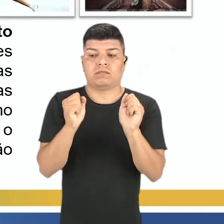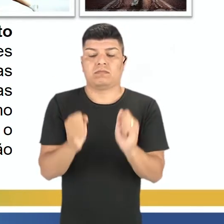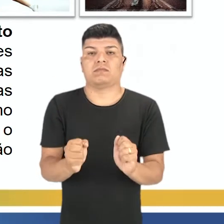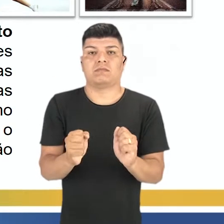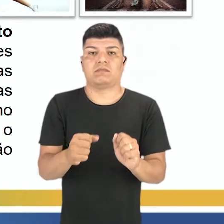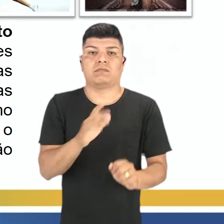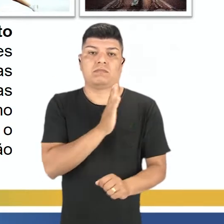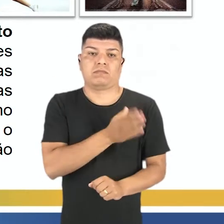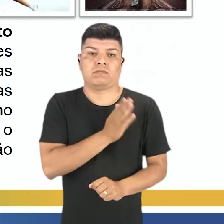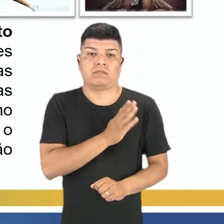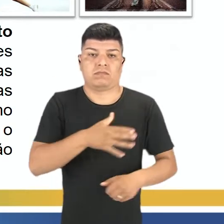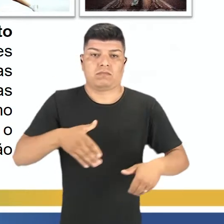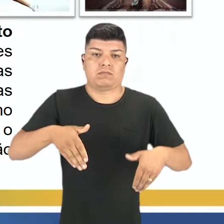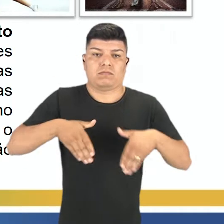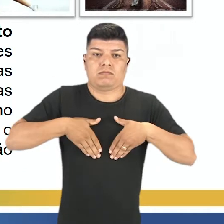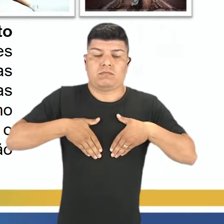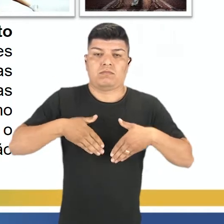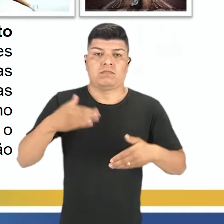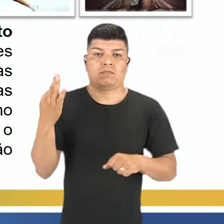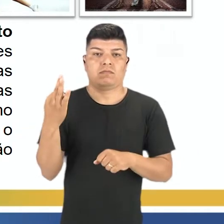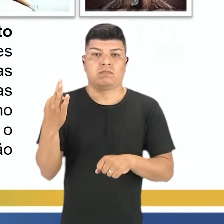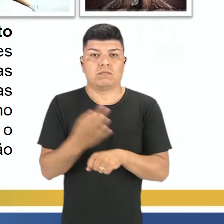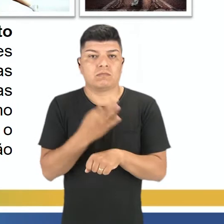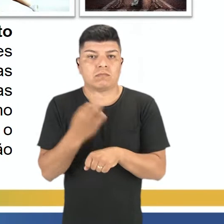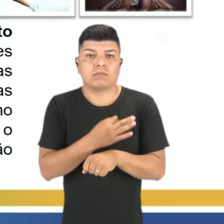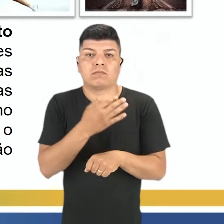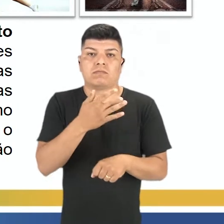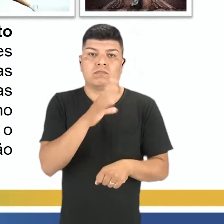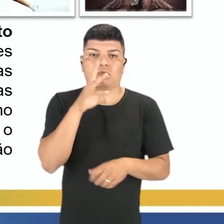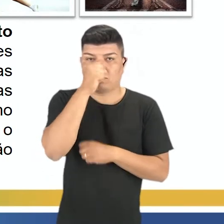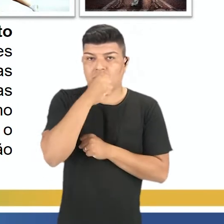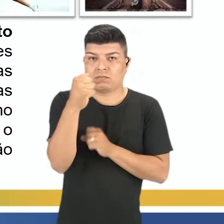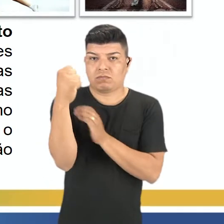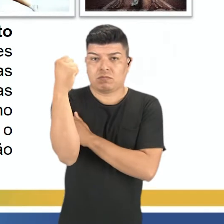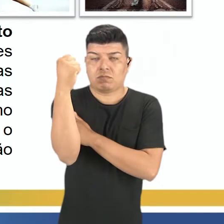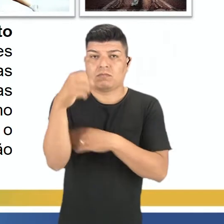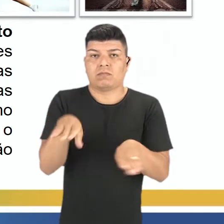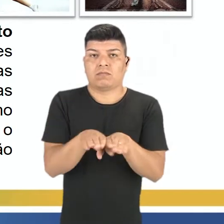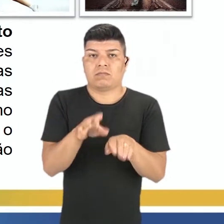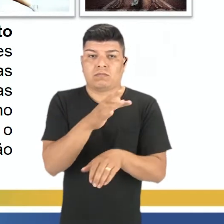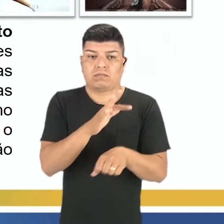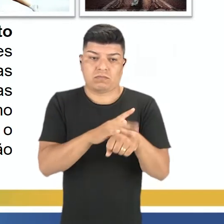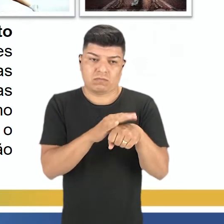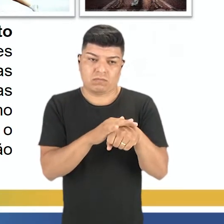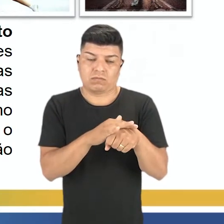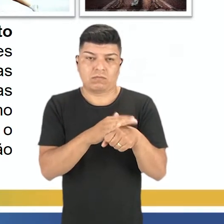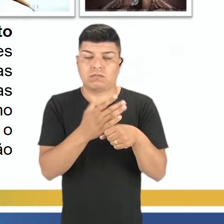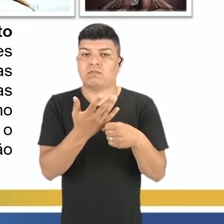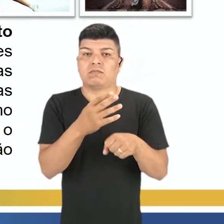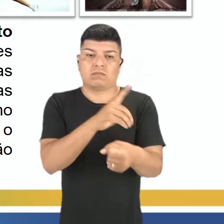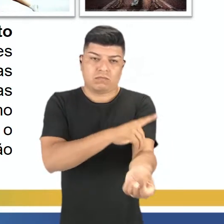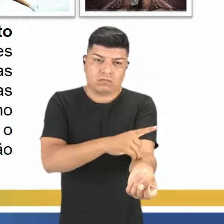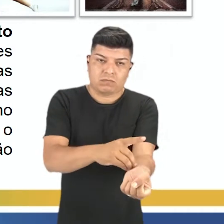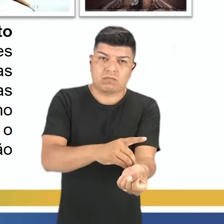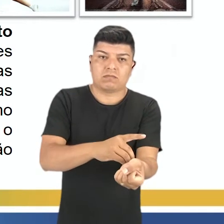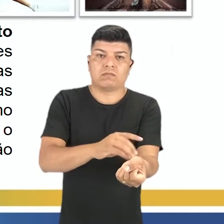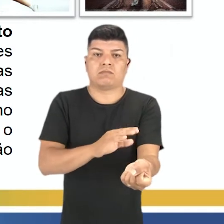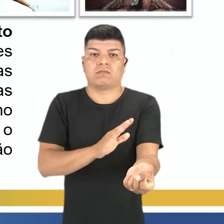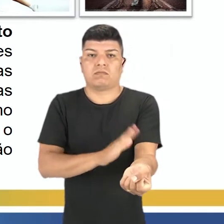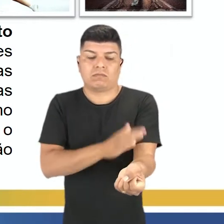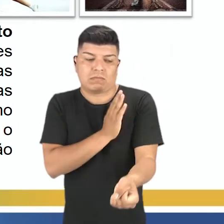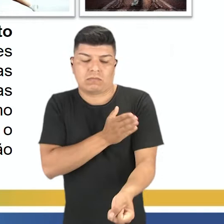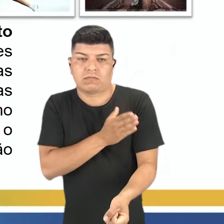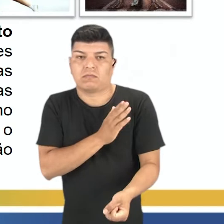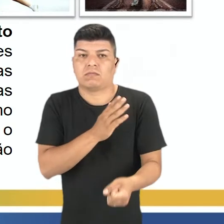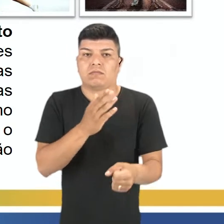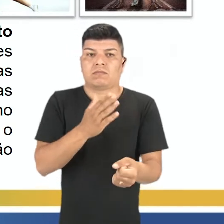coração e pulmões mais resistentes e fortes, prevenindo e combatendo diversas doenças crônico-degenerativas, como diabetes, hipertensão arterial, problemas